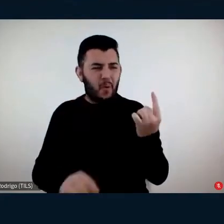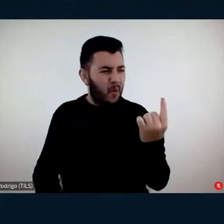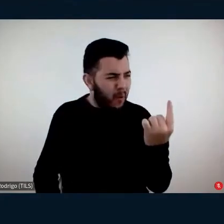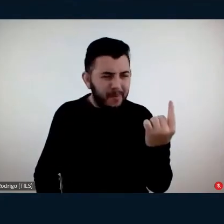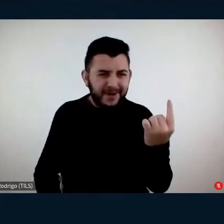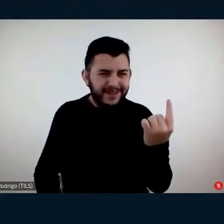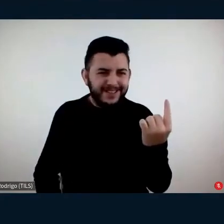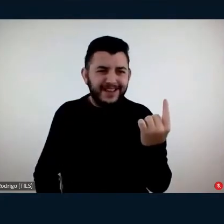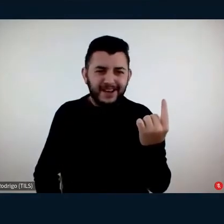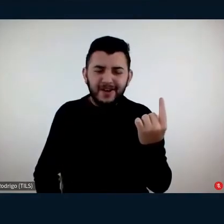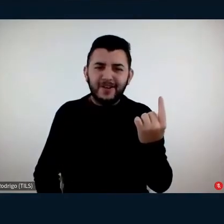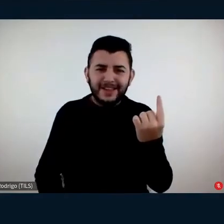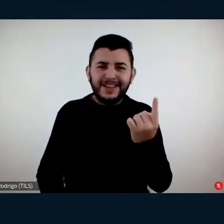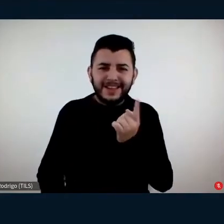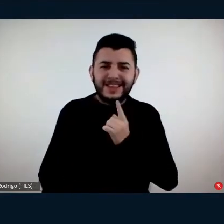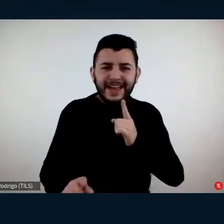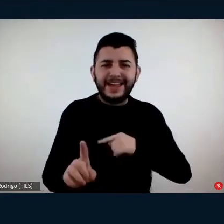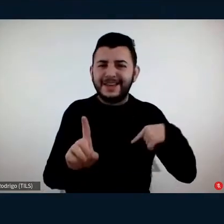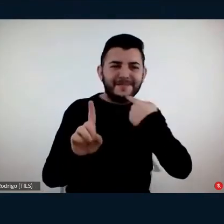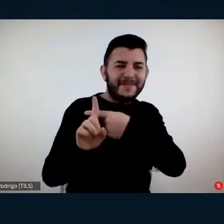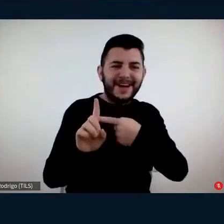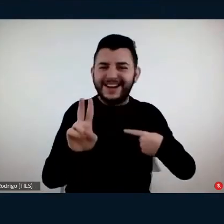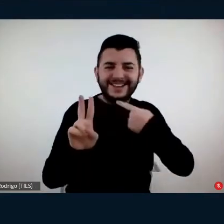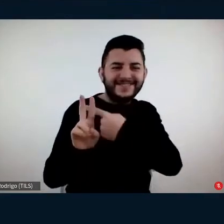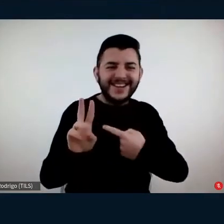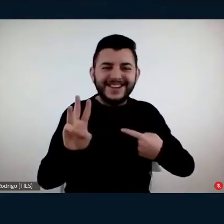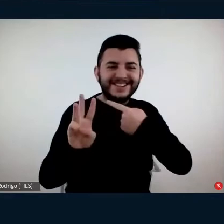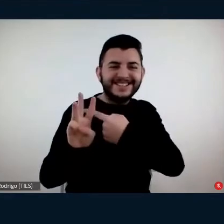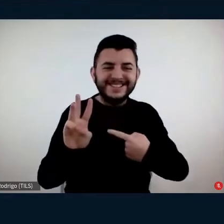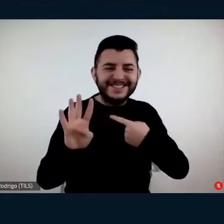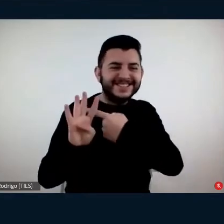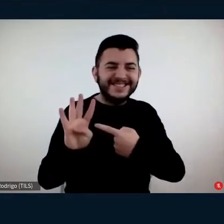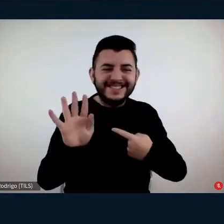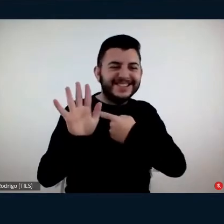né? Então, a dúvida, será que ela dá conta